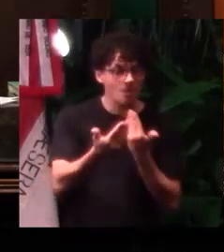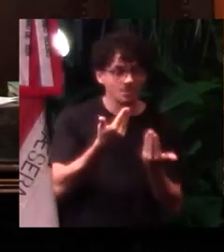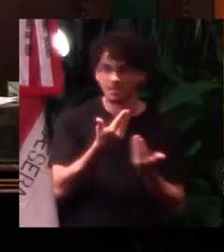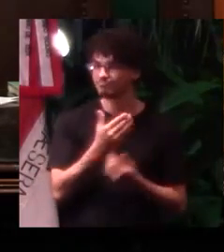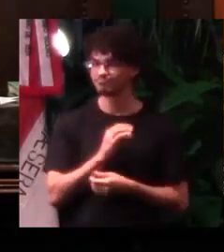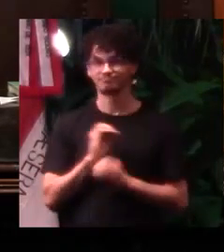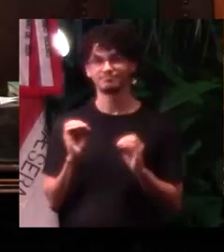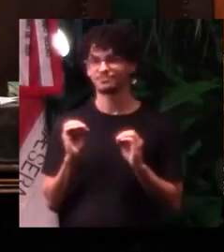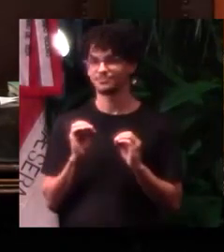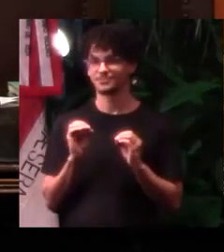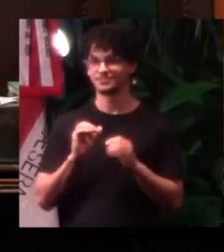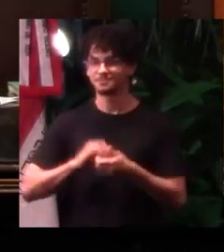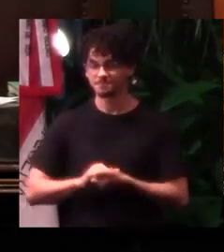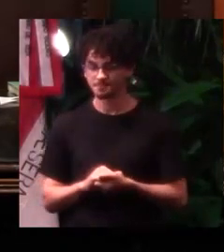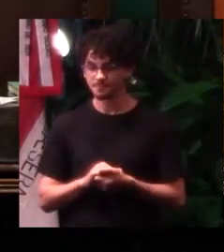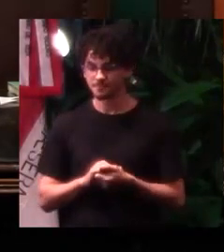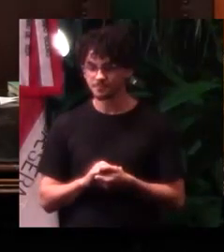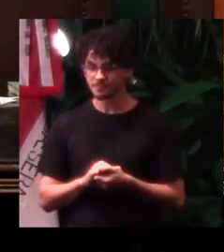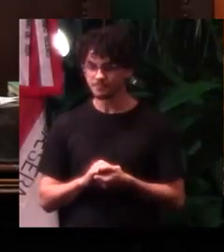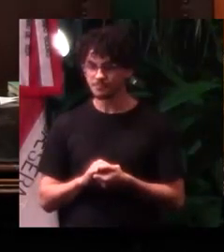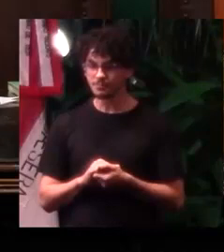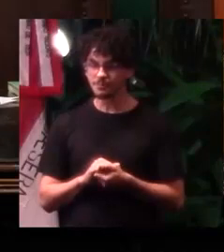E